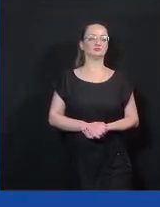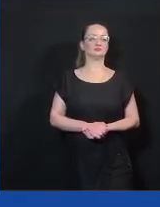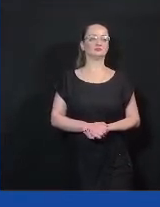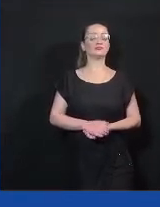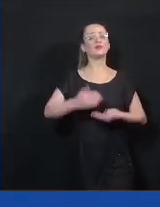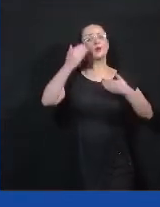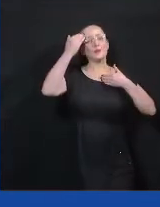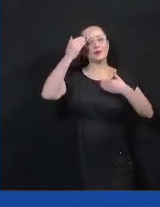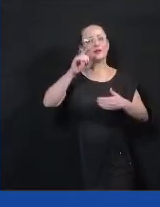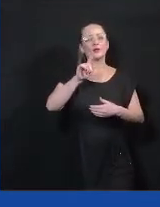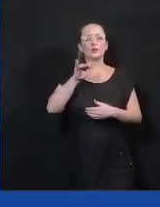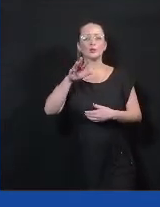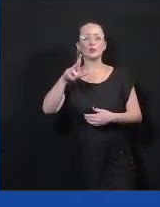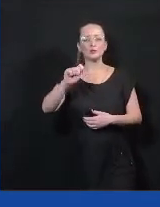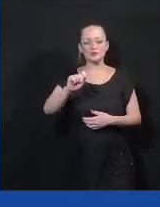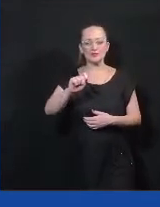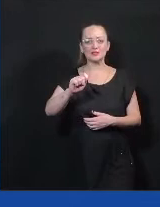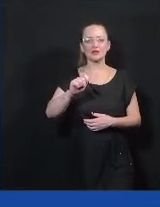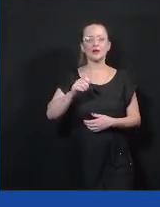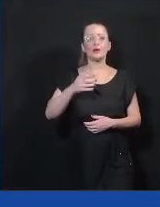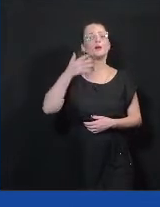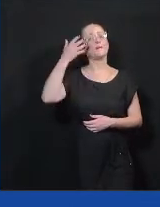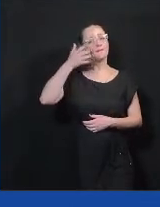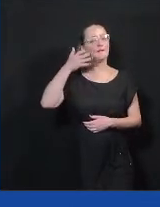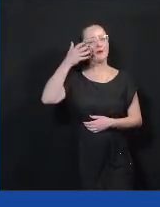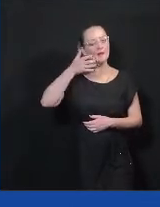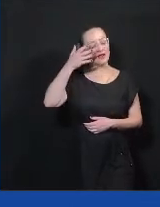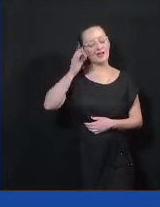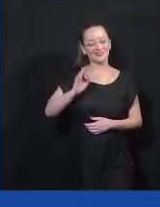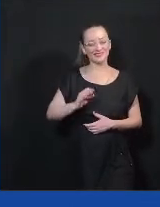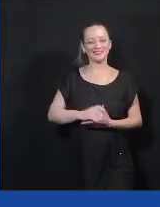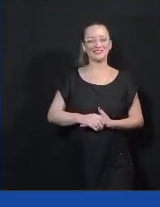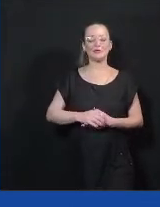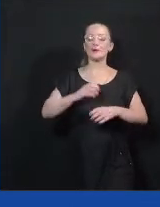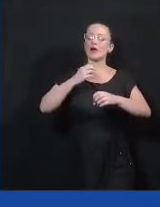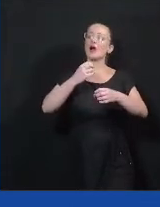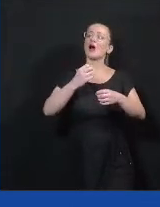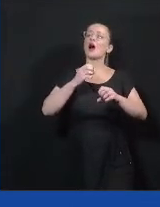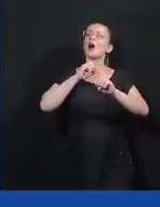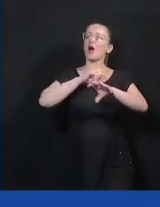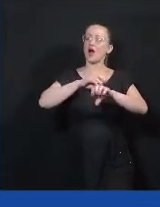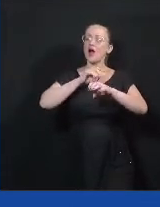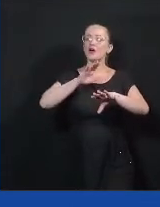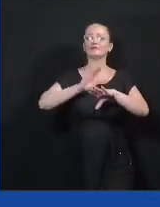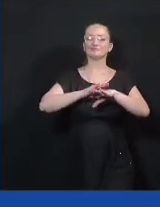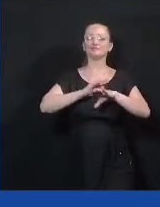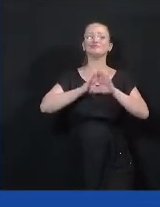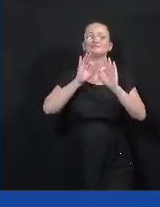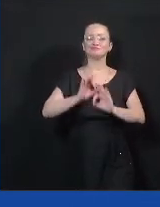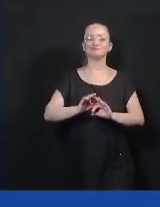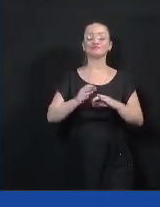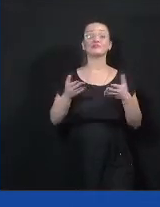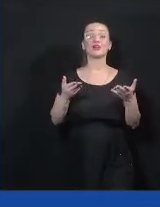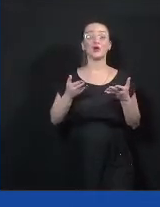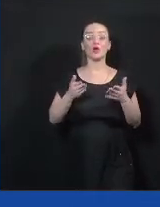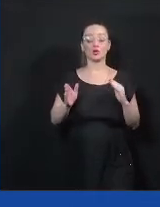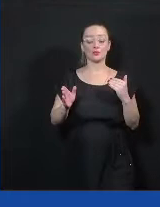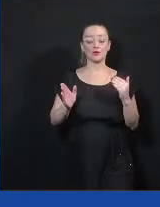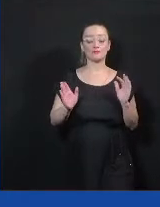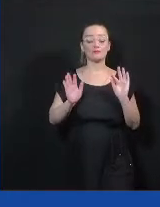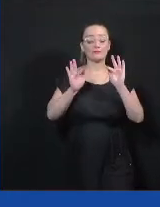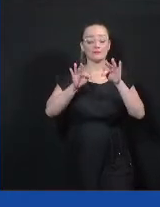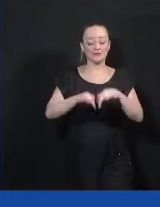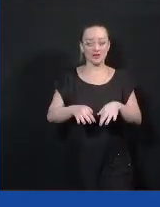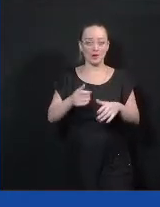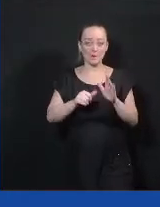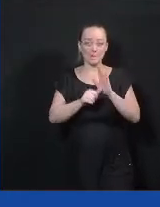Obrigado, Lúcia, pela palestra, na verdade, pela aula que você deu para a gente. E agora, para fechar essa primeira fase em que a